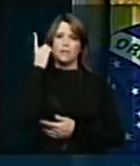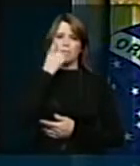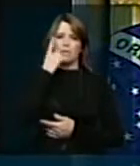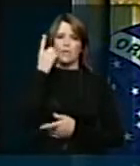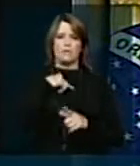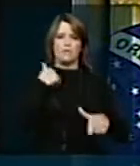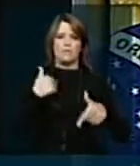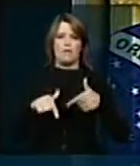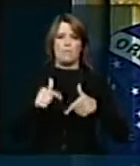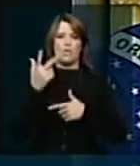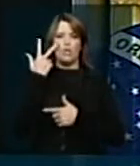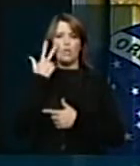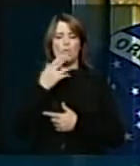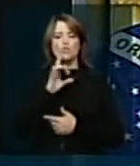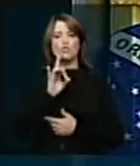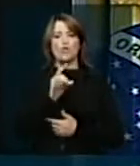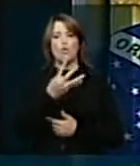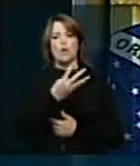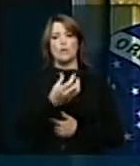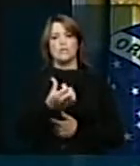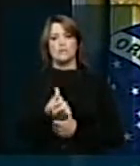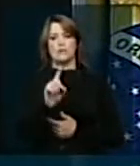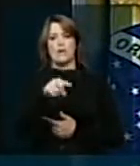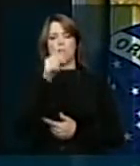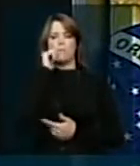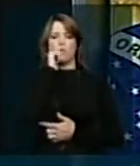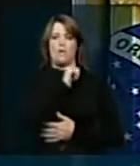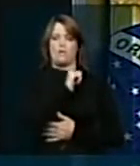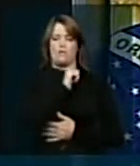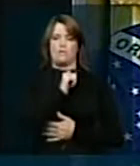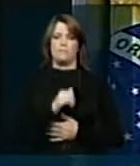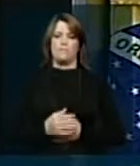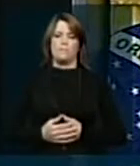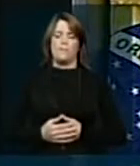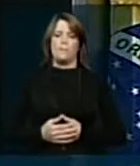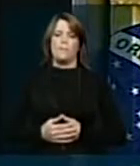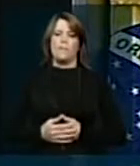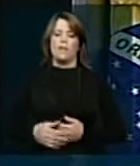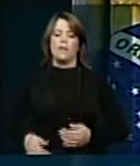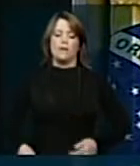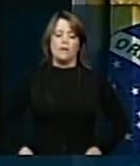em exercício, apenas 46 são mulheres,